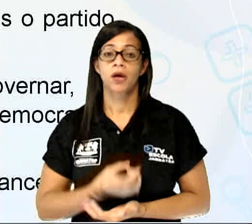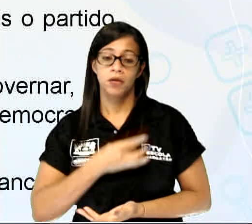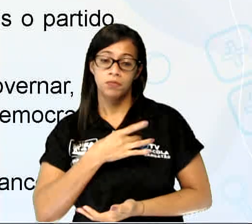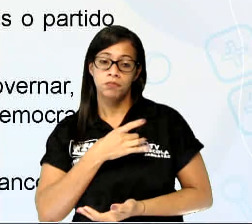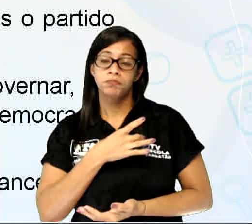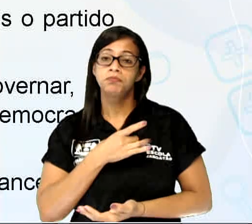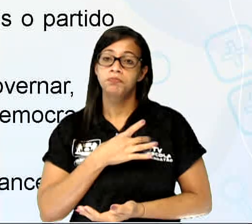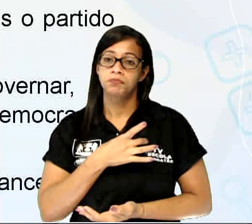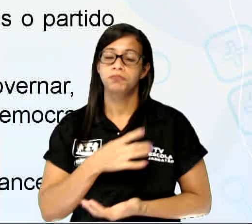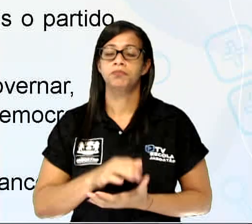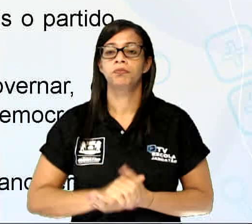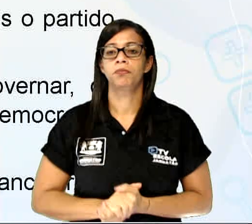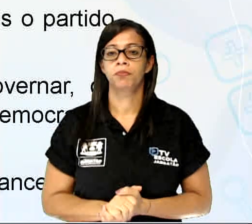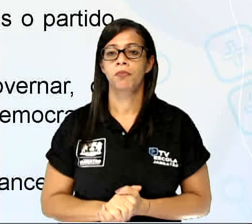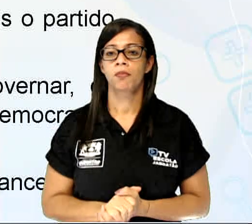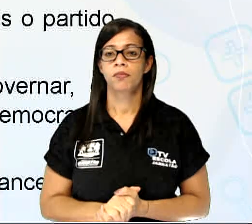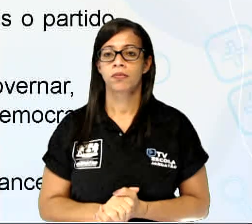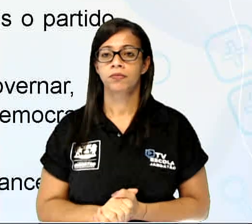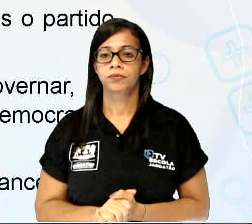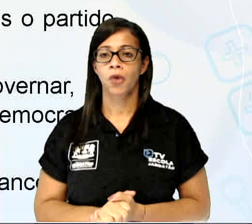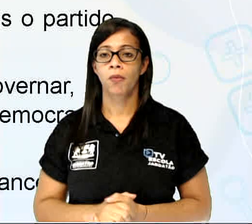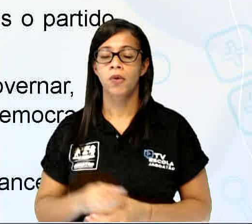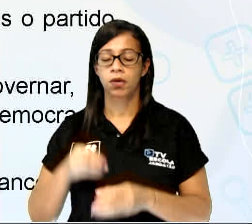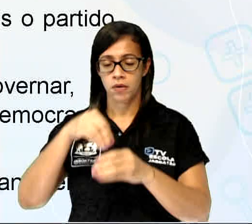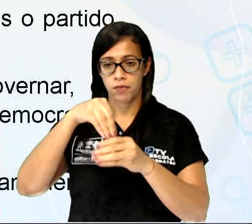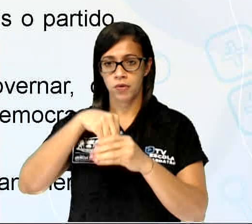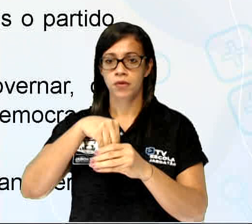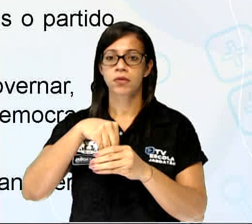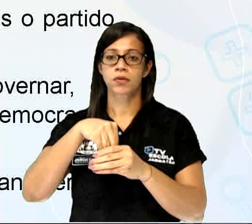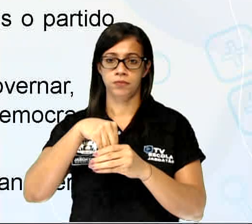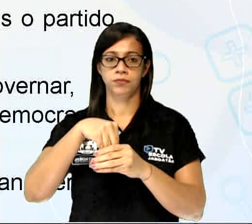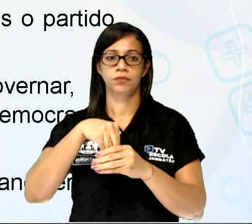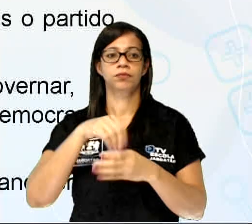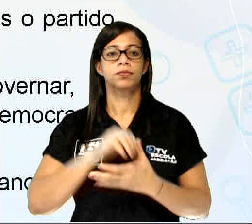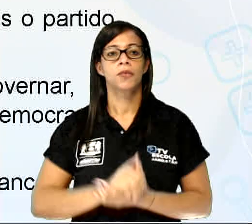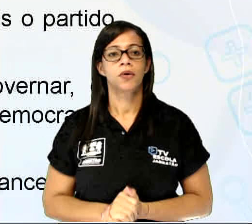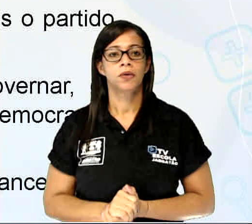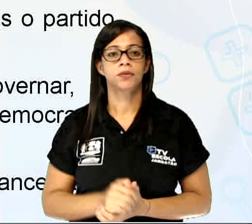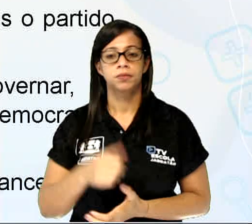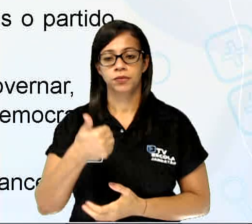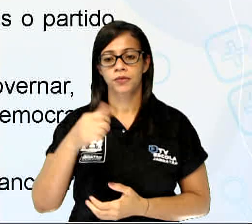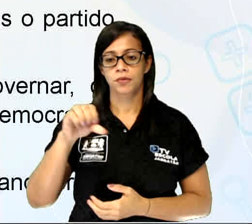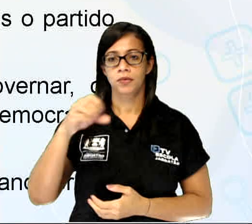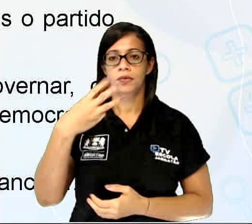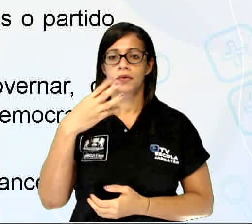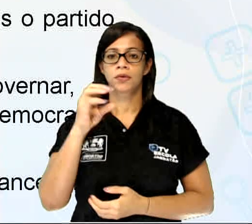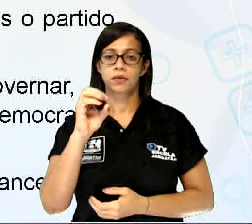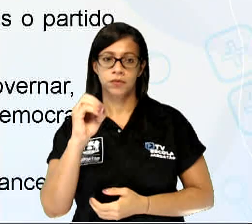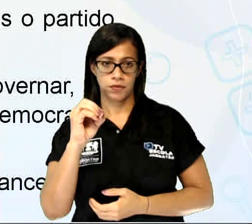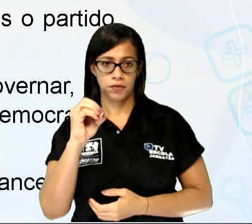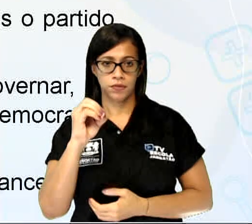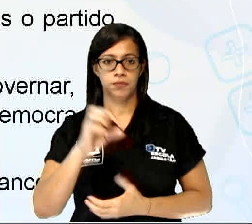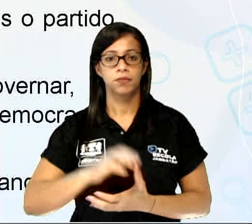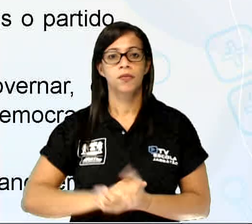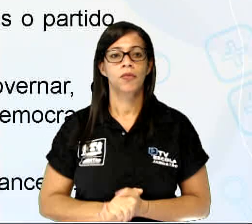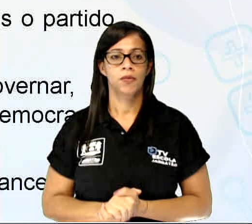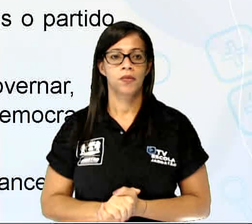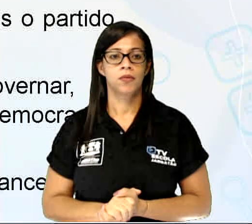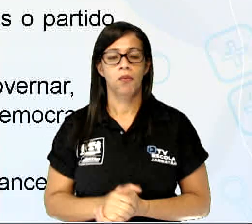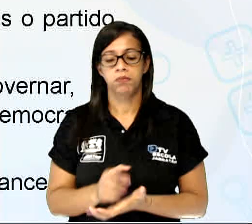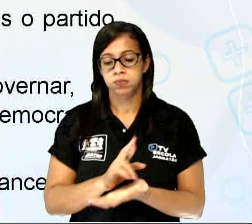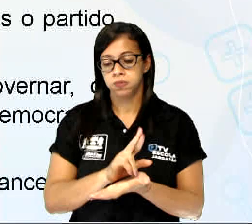alemã. Então, nas eleições de 1930, o número de deputados nazistas sai de 12 para